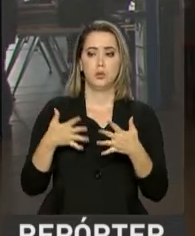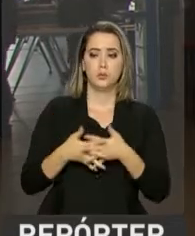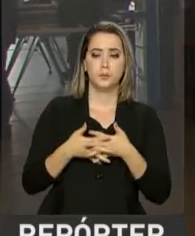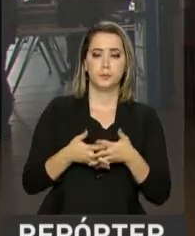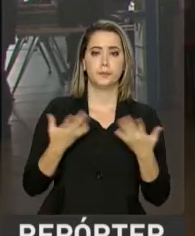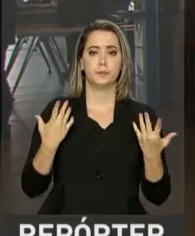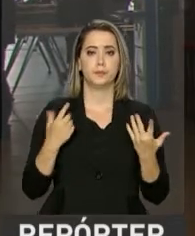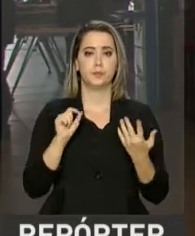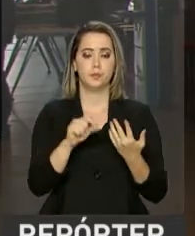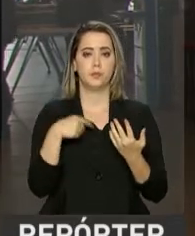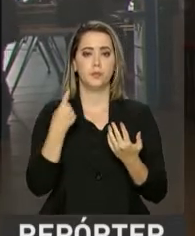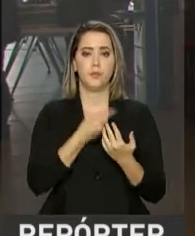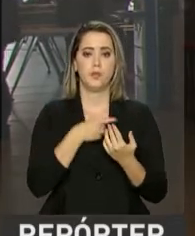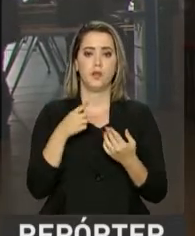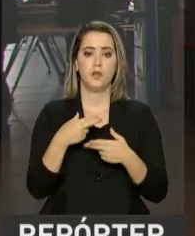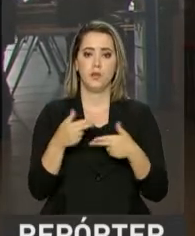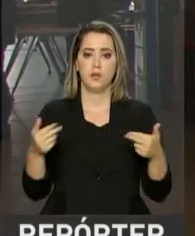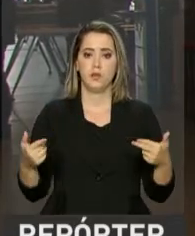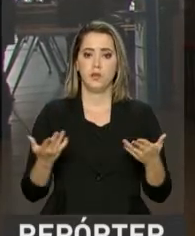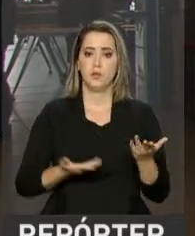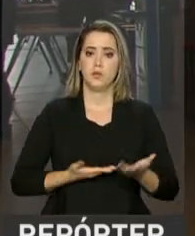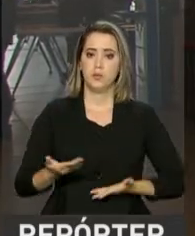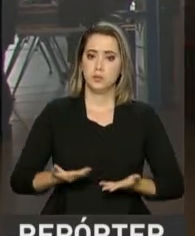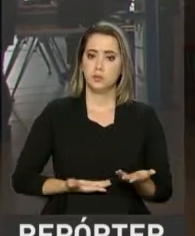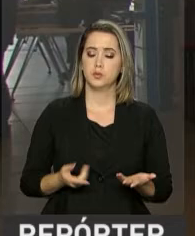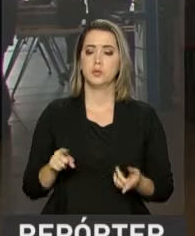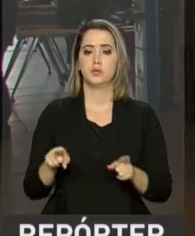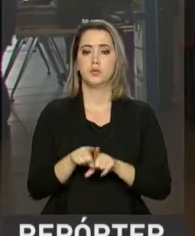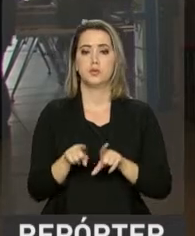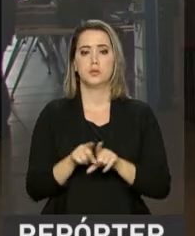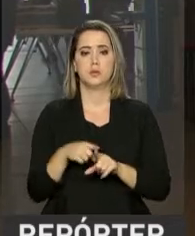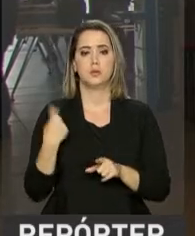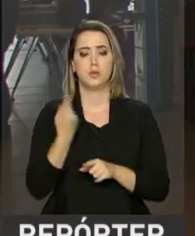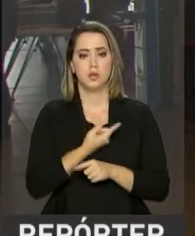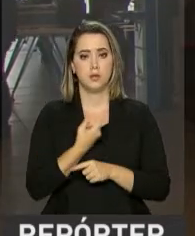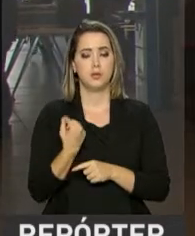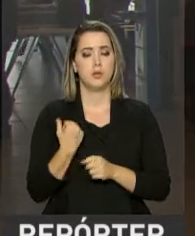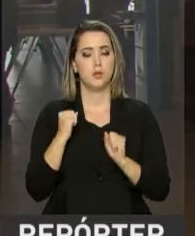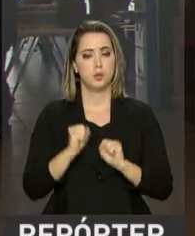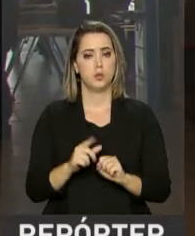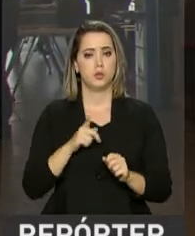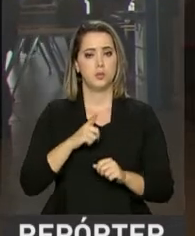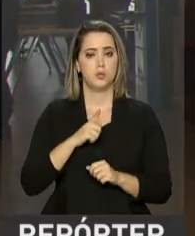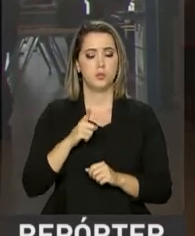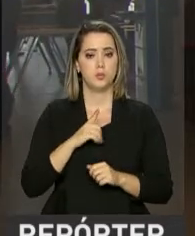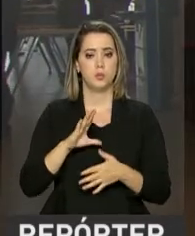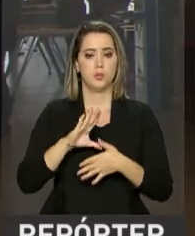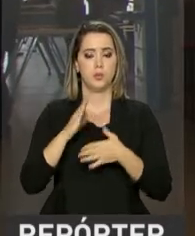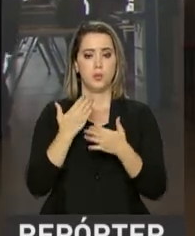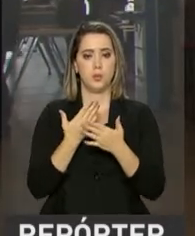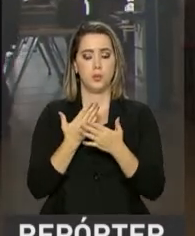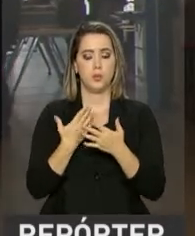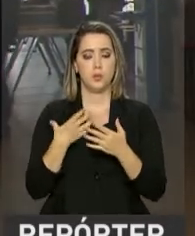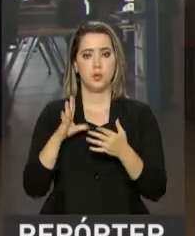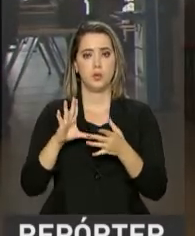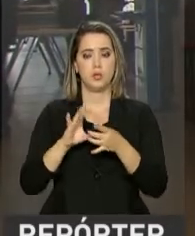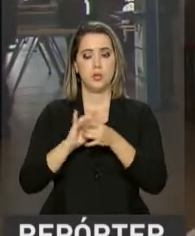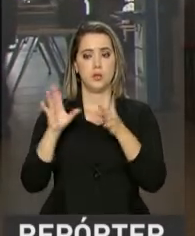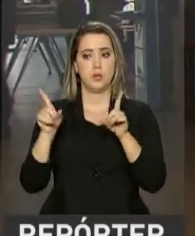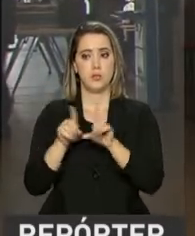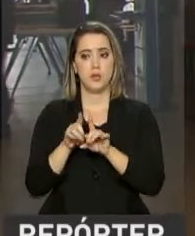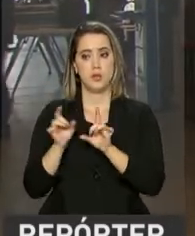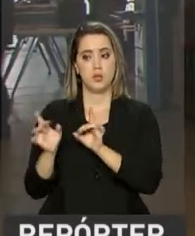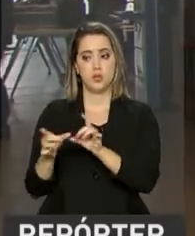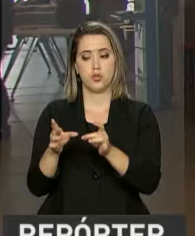gente possa ter mercadorias e serviços para que a gente possa ter um tratado de livre-comércio de